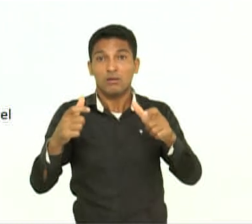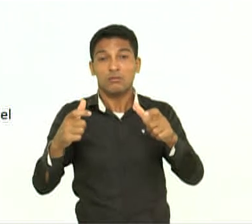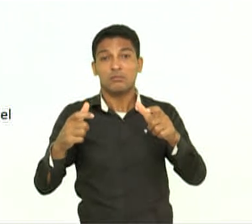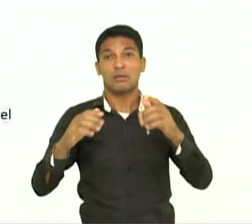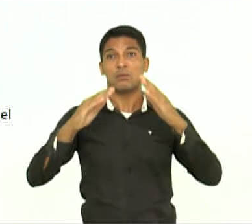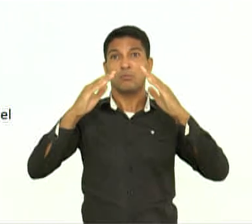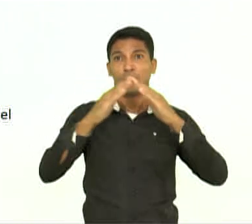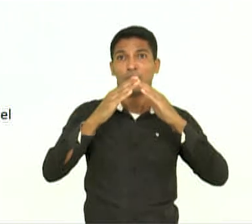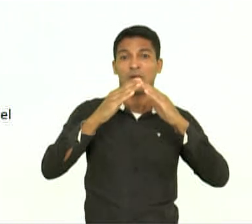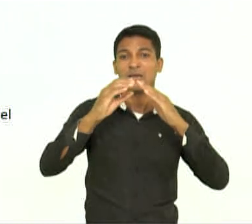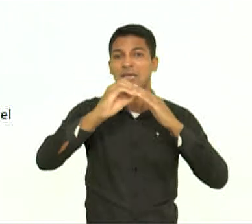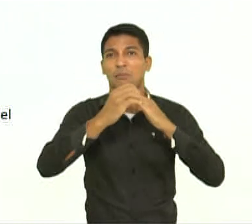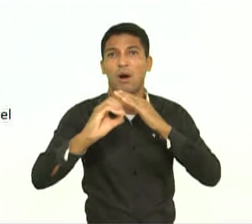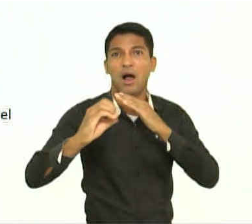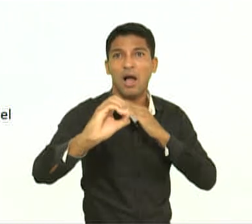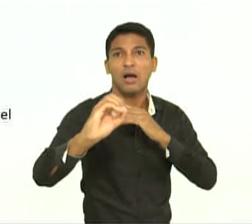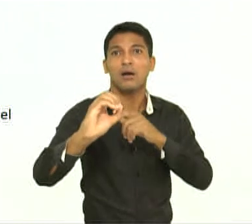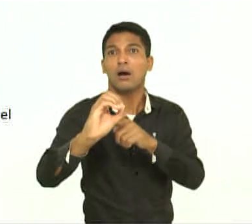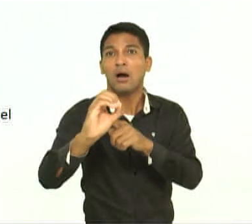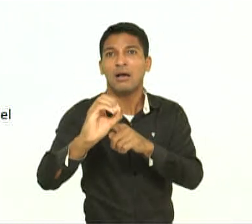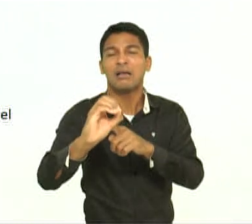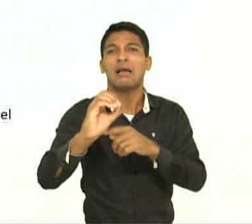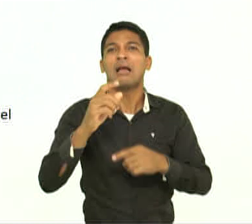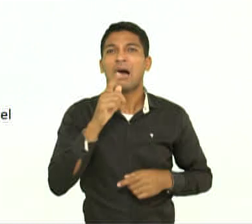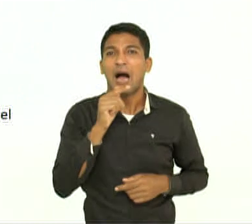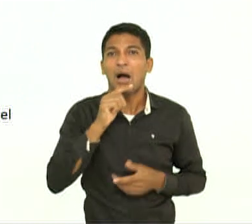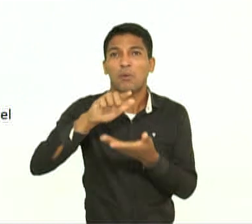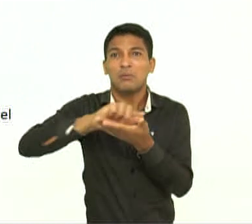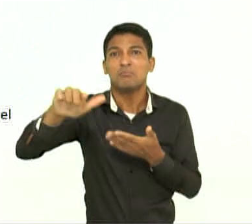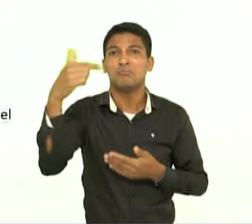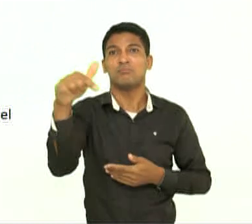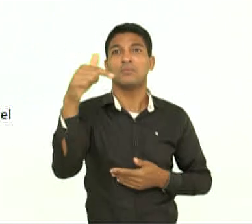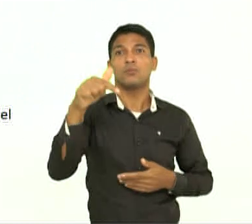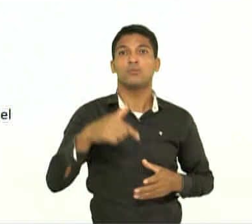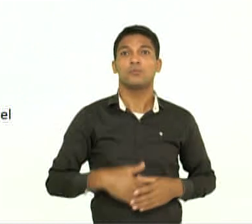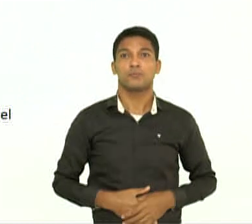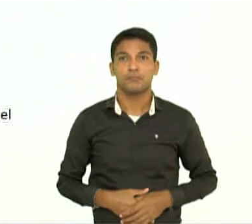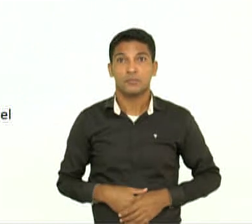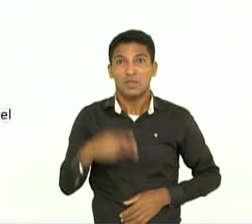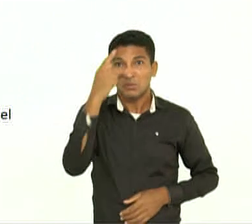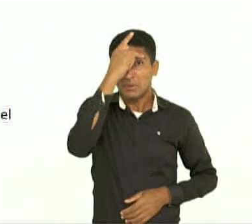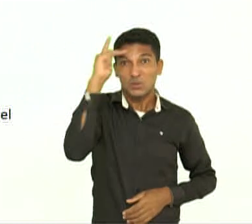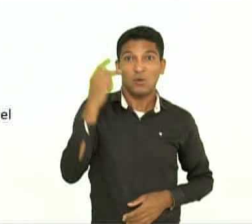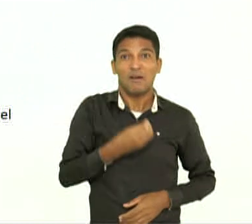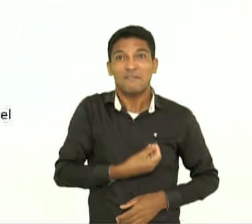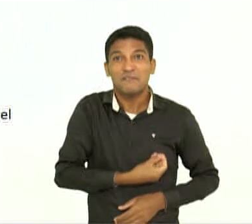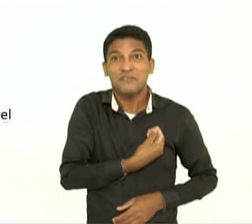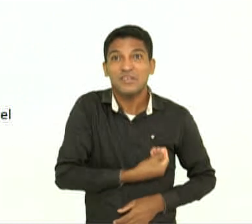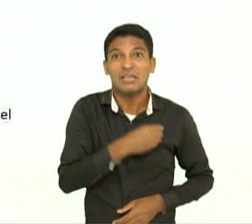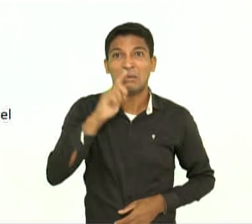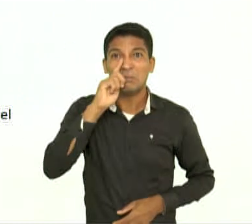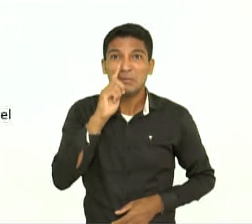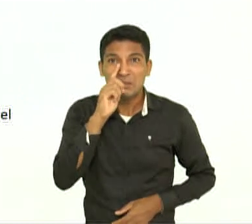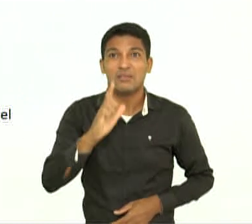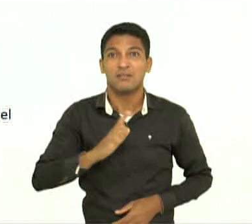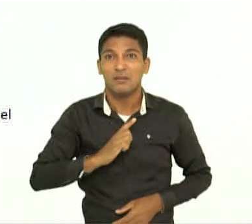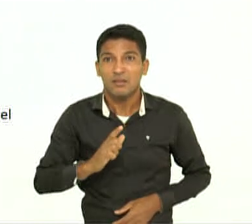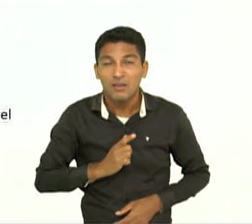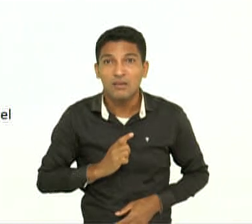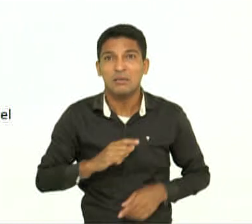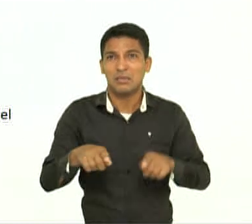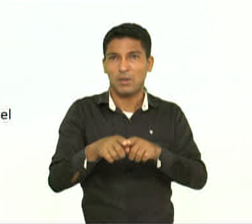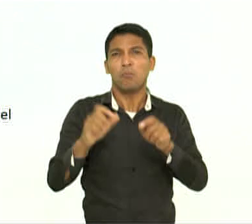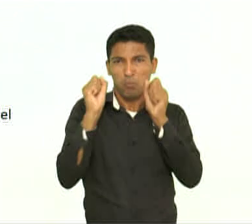mora, situações como essa acontecem. Essas pessoas arriscam suas vidas, seus bens materiais em riscos